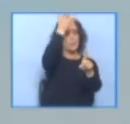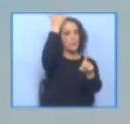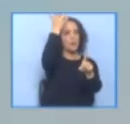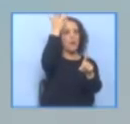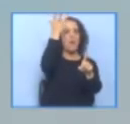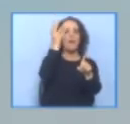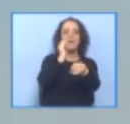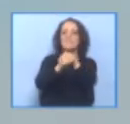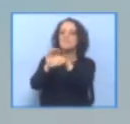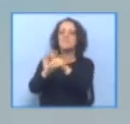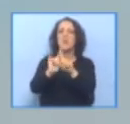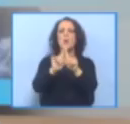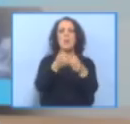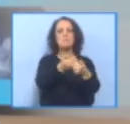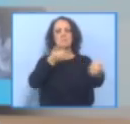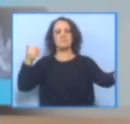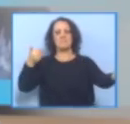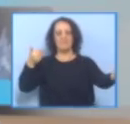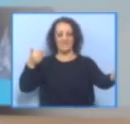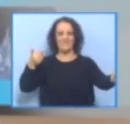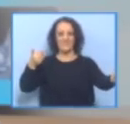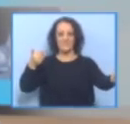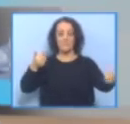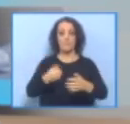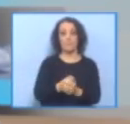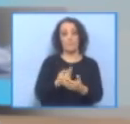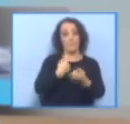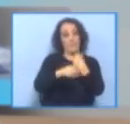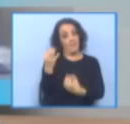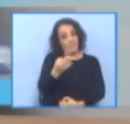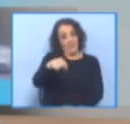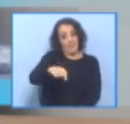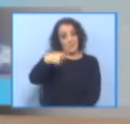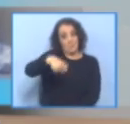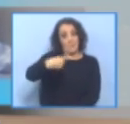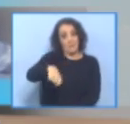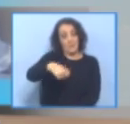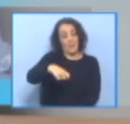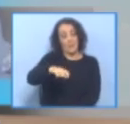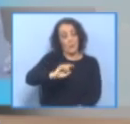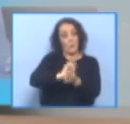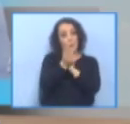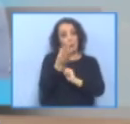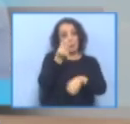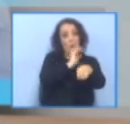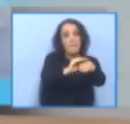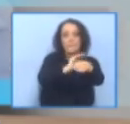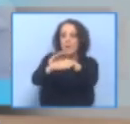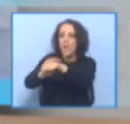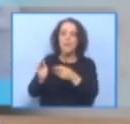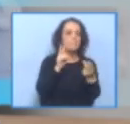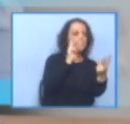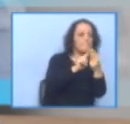aos afetos. Este é um presidente de muitos afetos, mas como, vamos